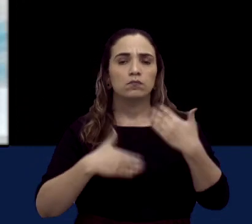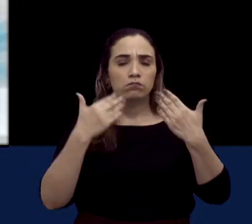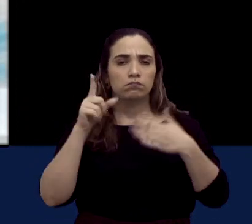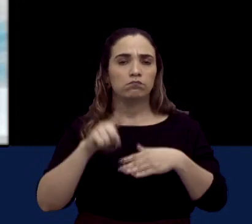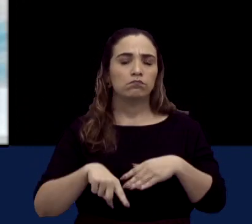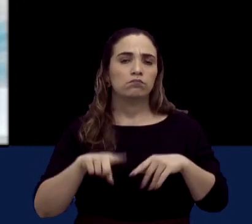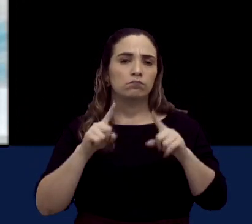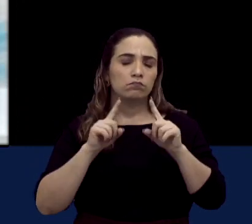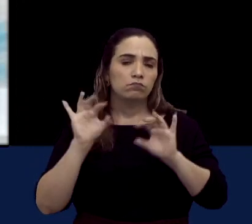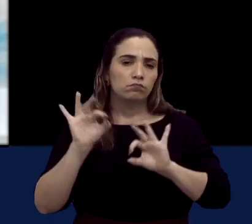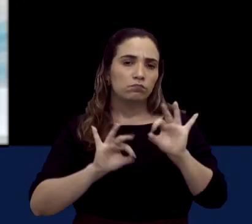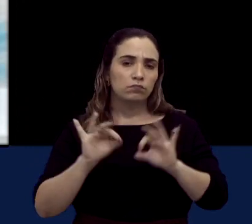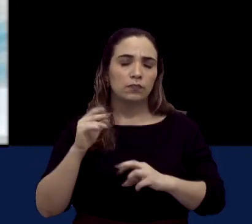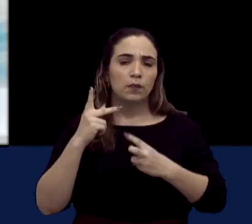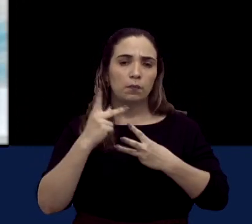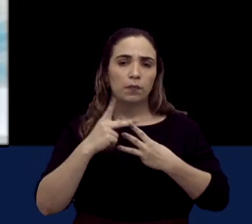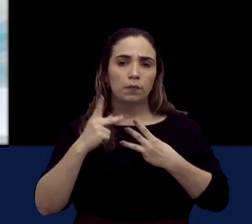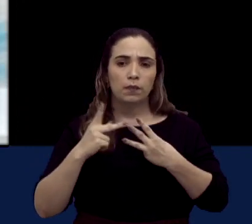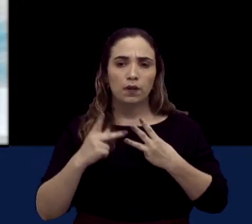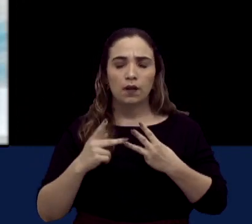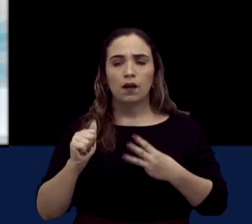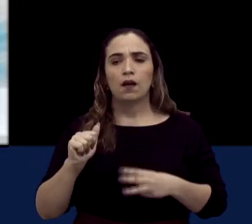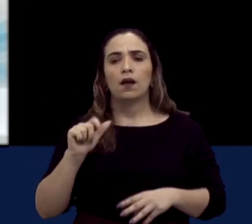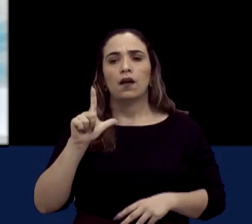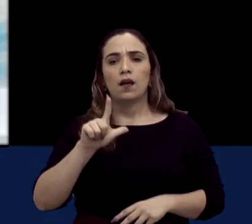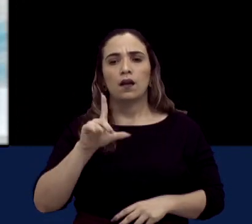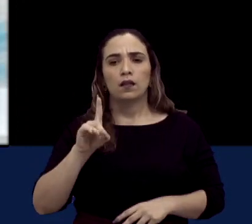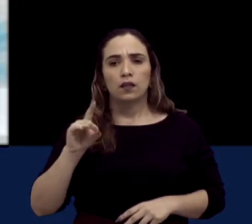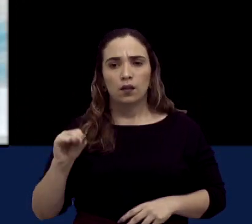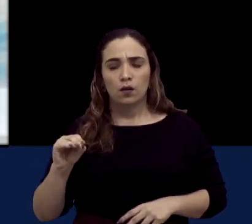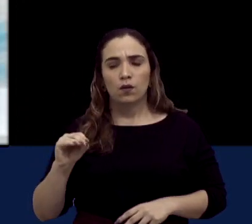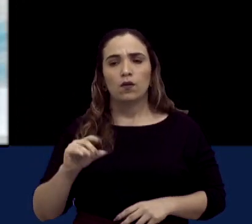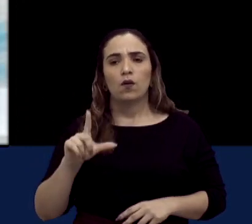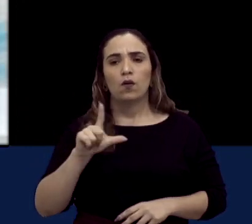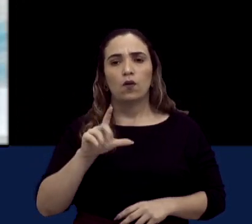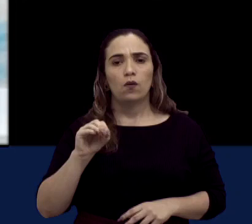planejamento, através do PPA, da LDO, da LOA.